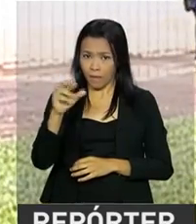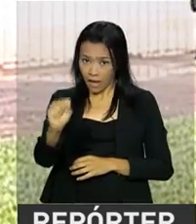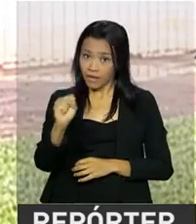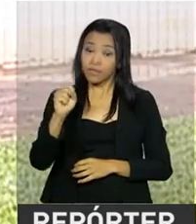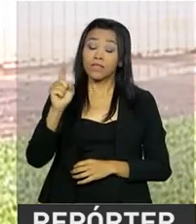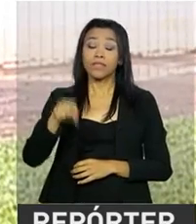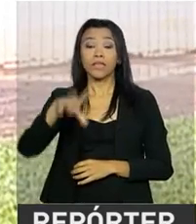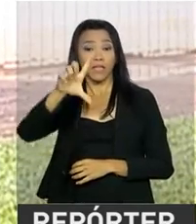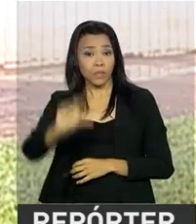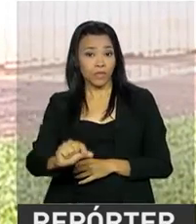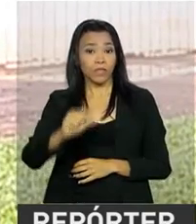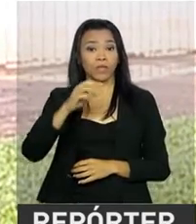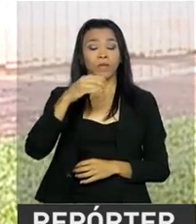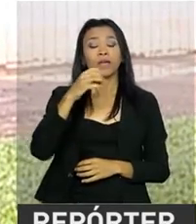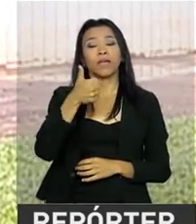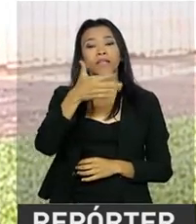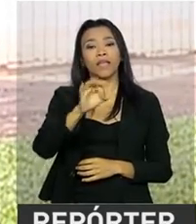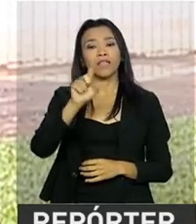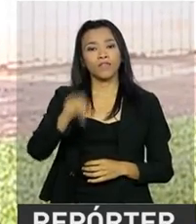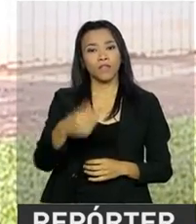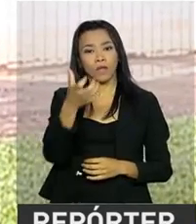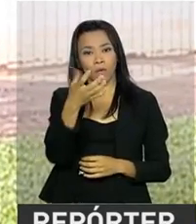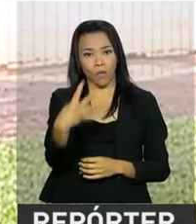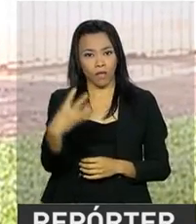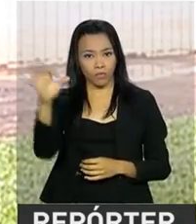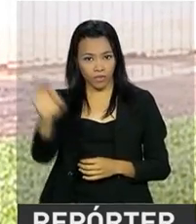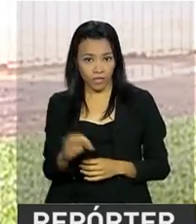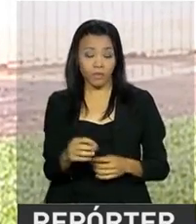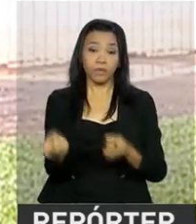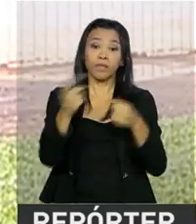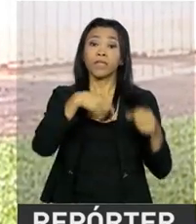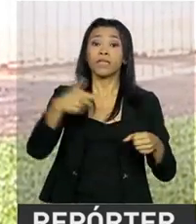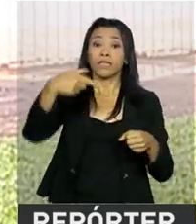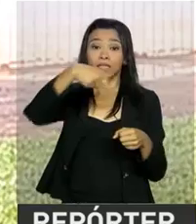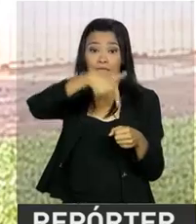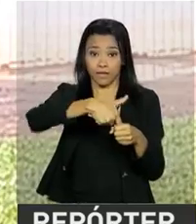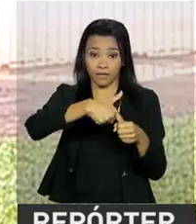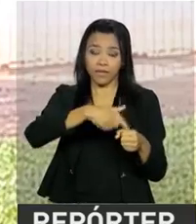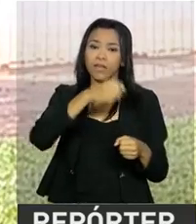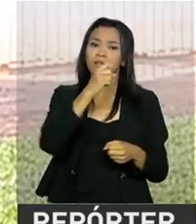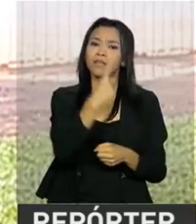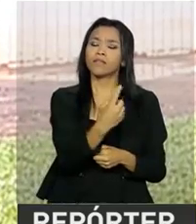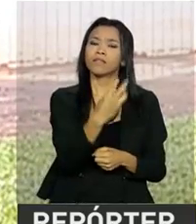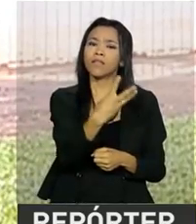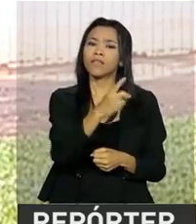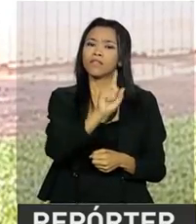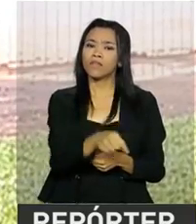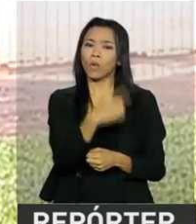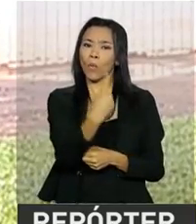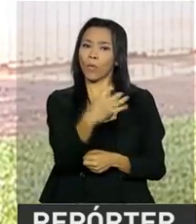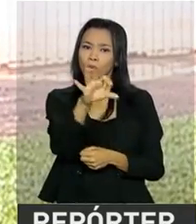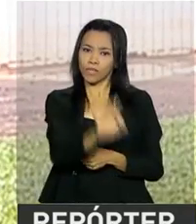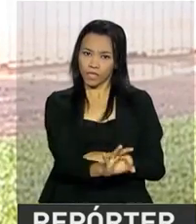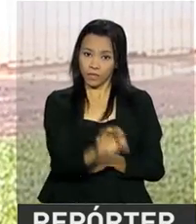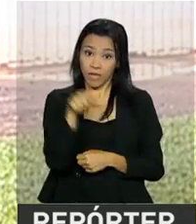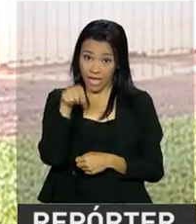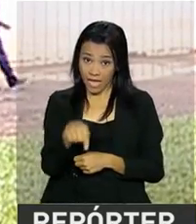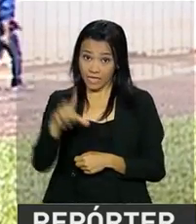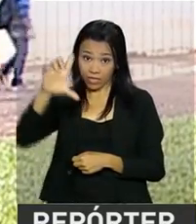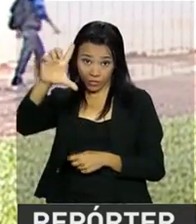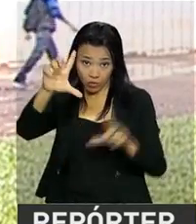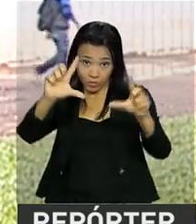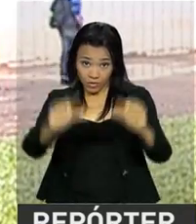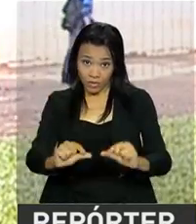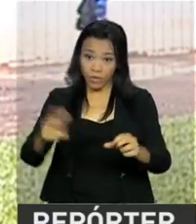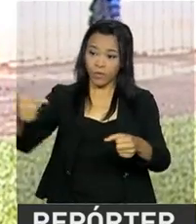em 10,4% e da gasolina em 3,1%. A combinação de queda no preço do